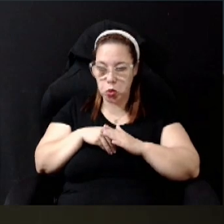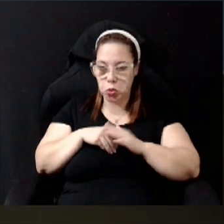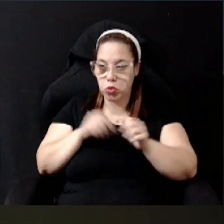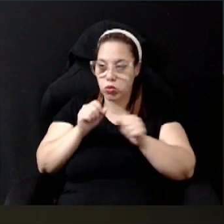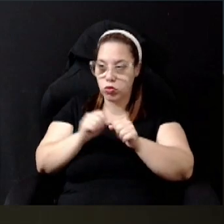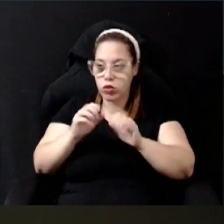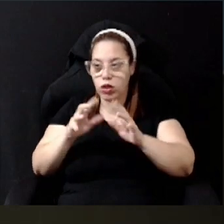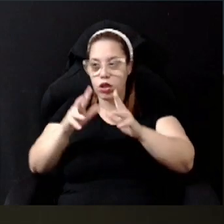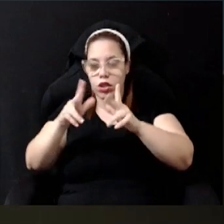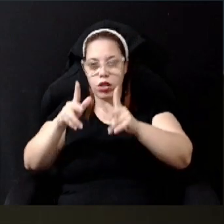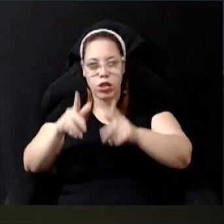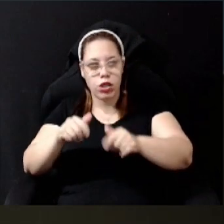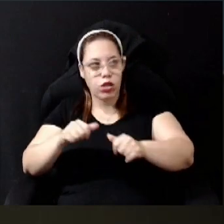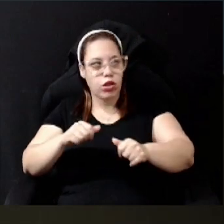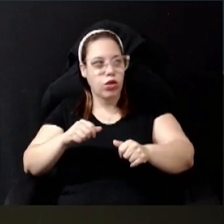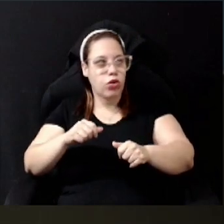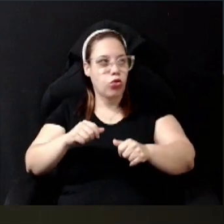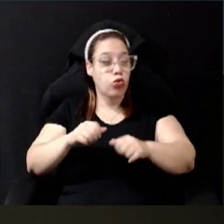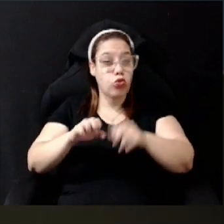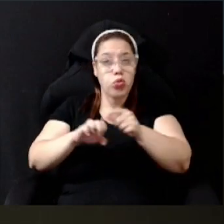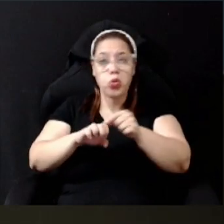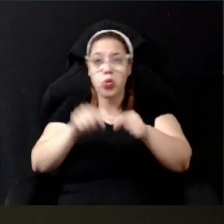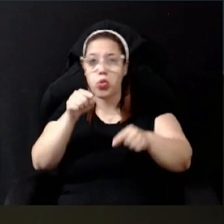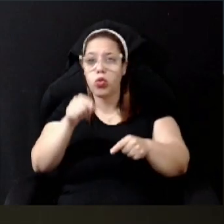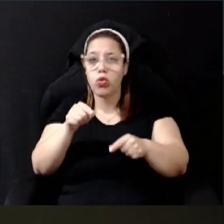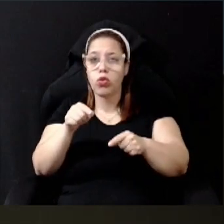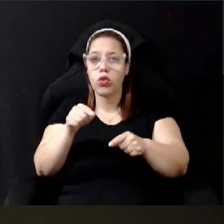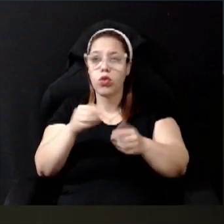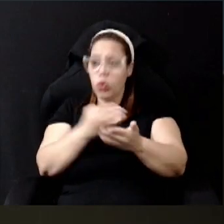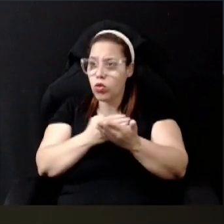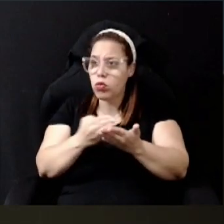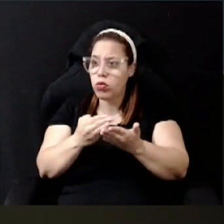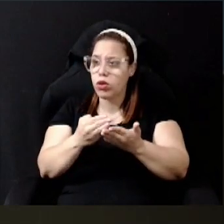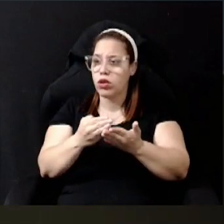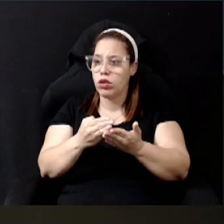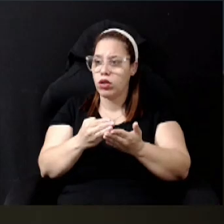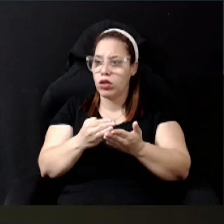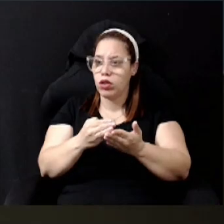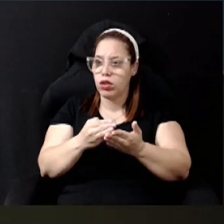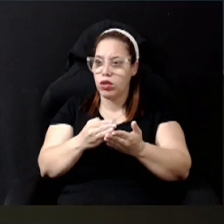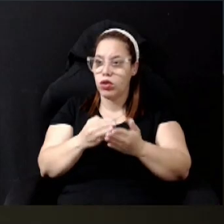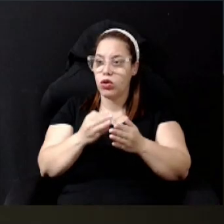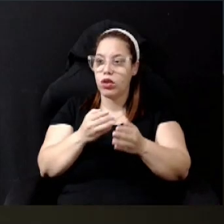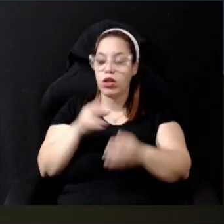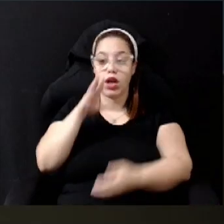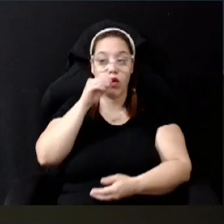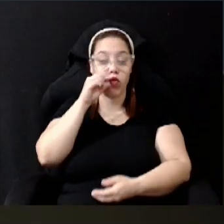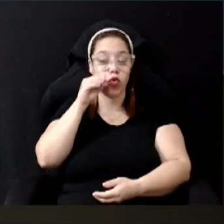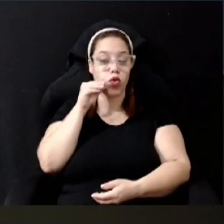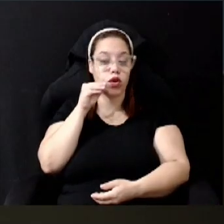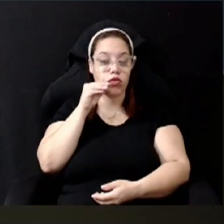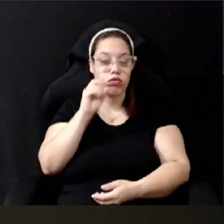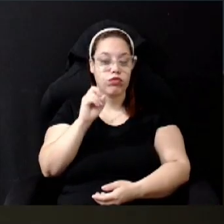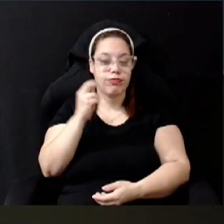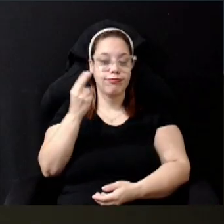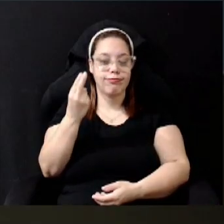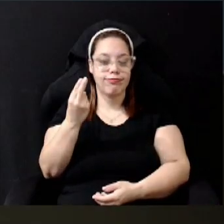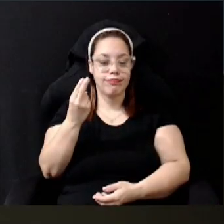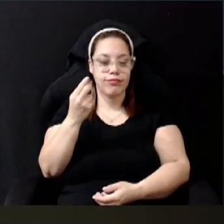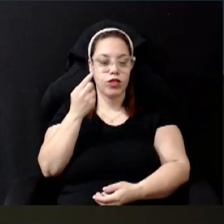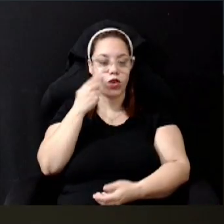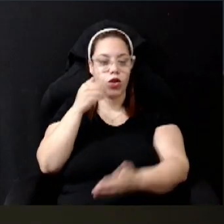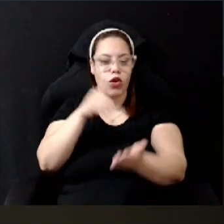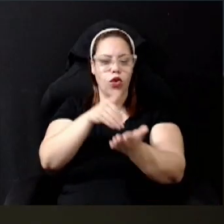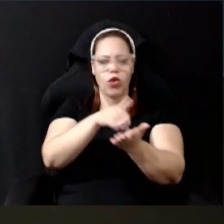análise do negócio, onde você inicialmente era, né, colaboradora? Ou foi assim, olha, eu fui demitida, agora eu